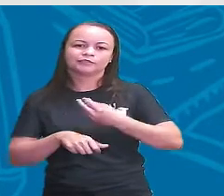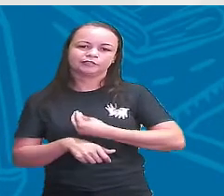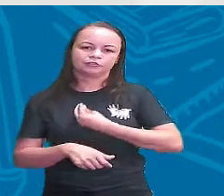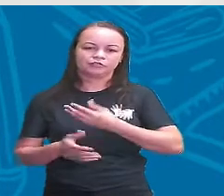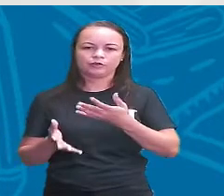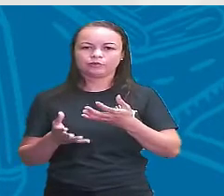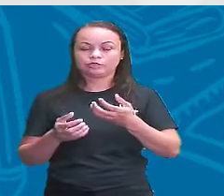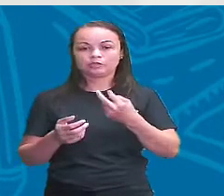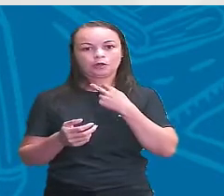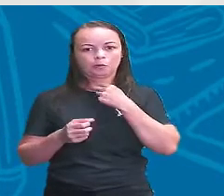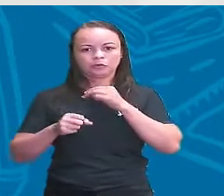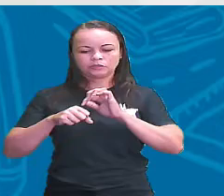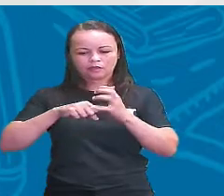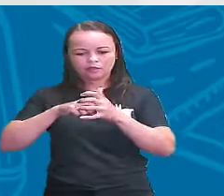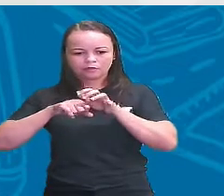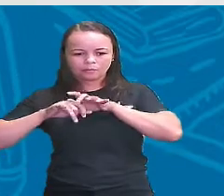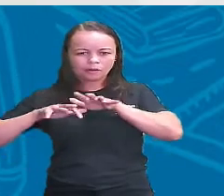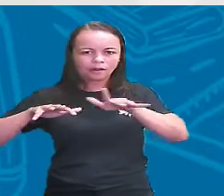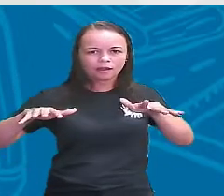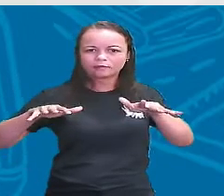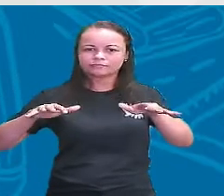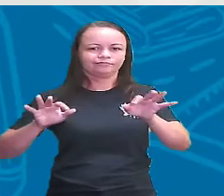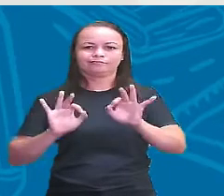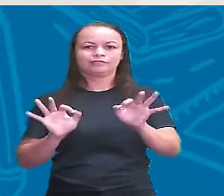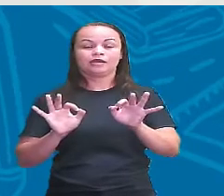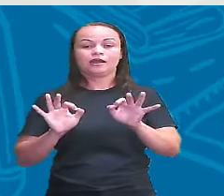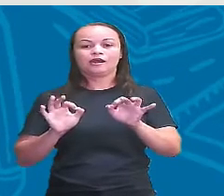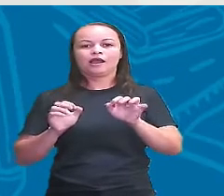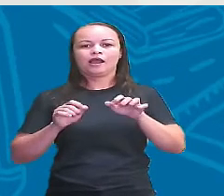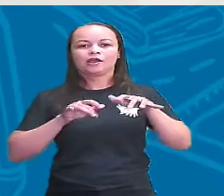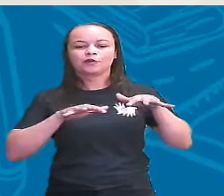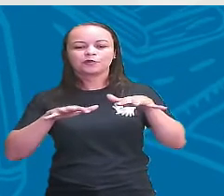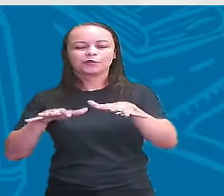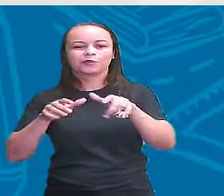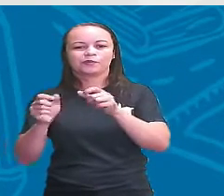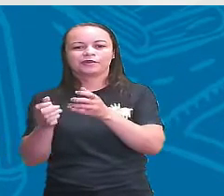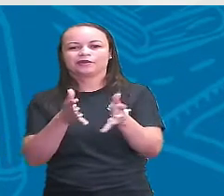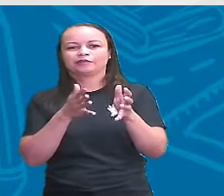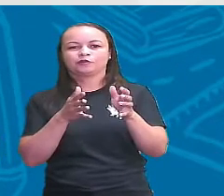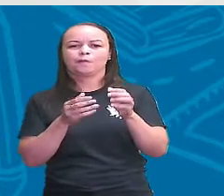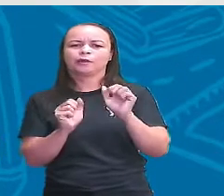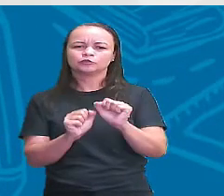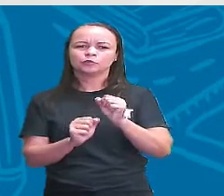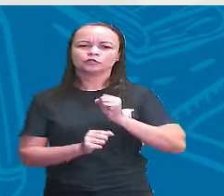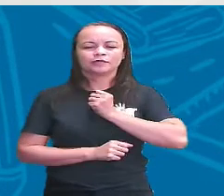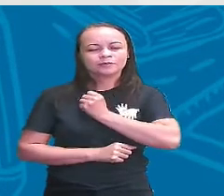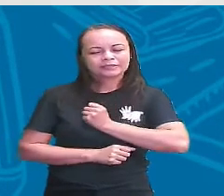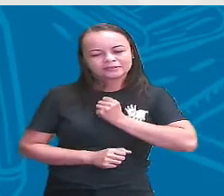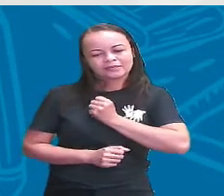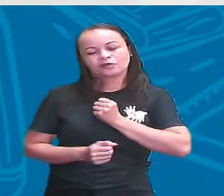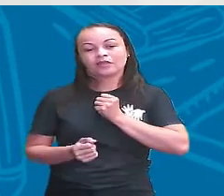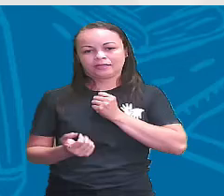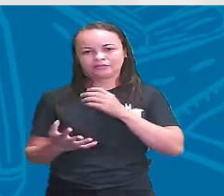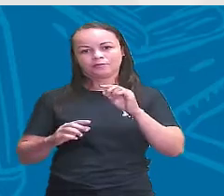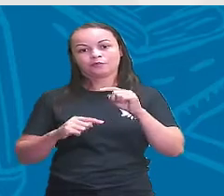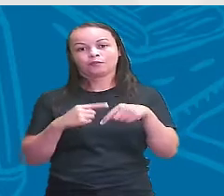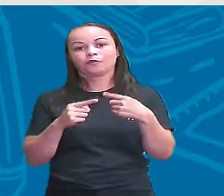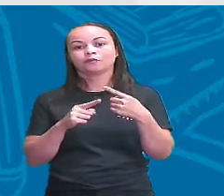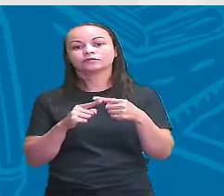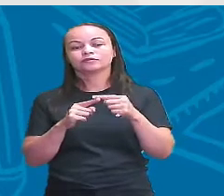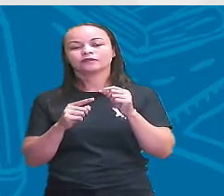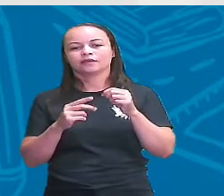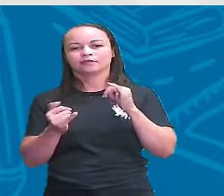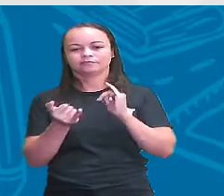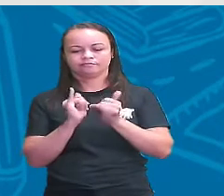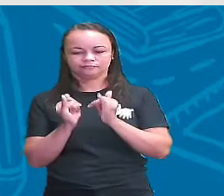gente não podia ir para casa das pessoas, mas às vezes dava para matar um pouquinho da saudade através da internet, não é mesmo? Então,